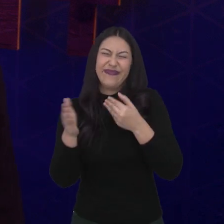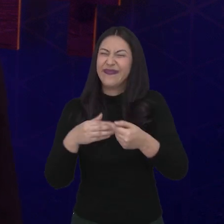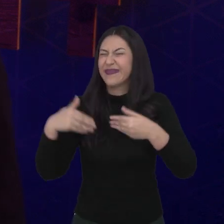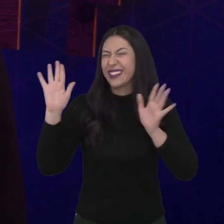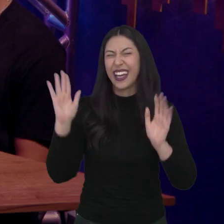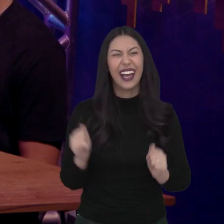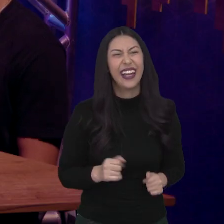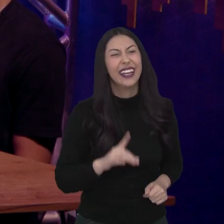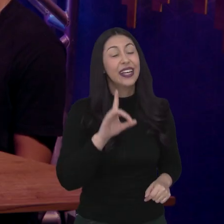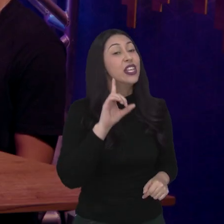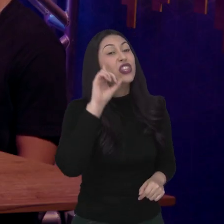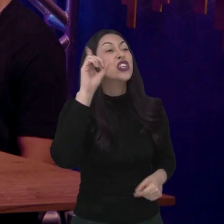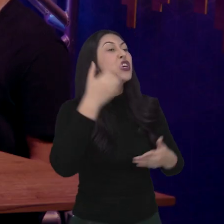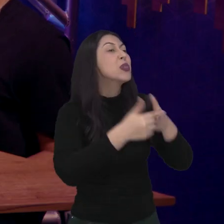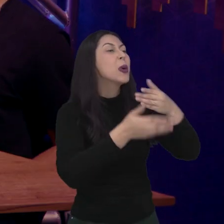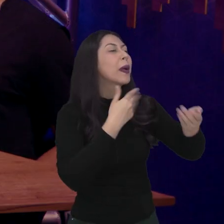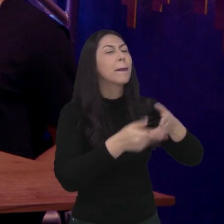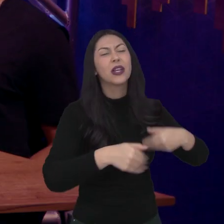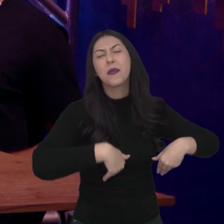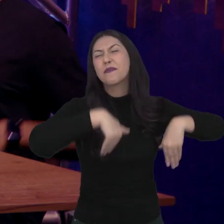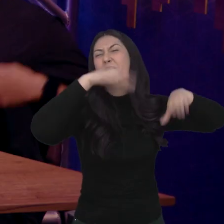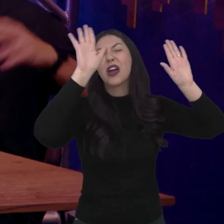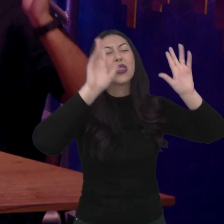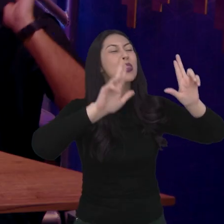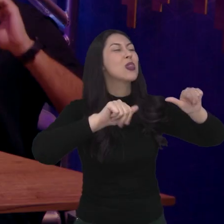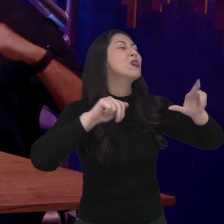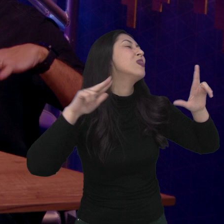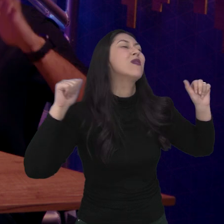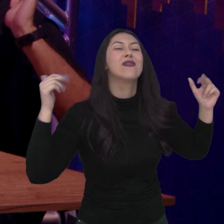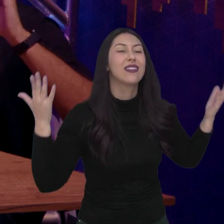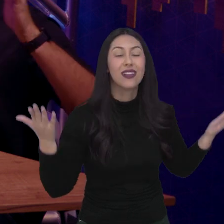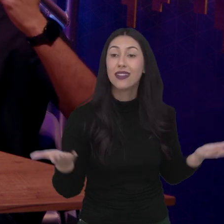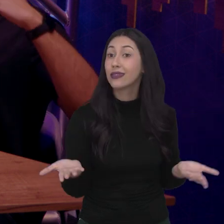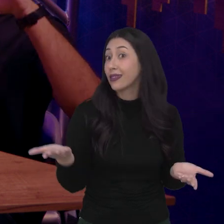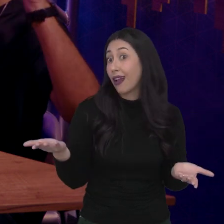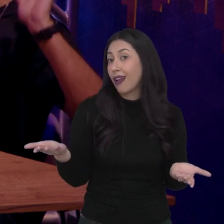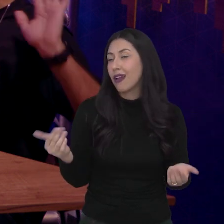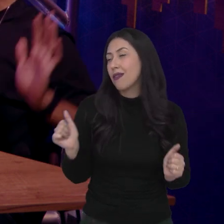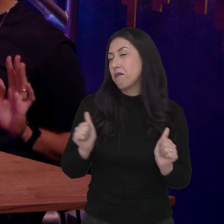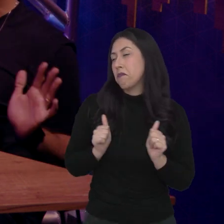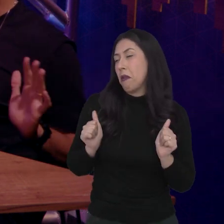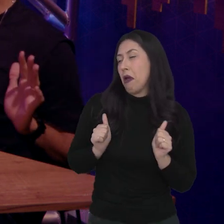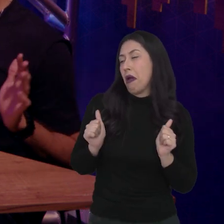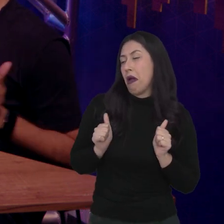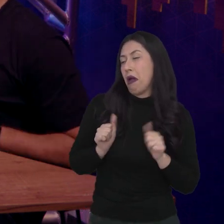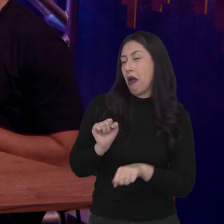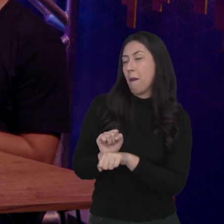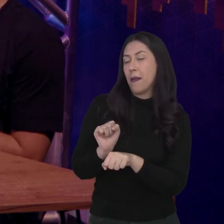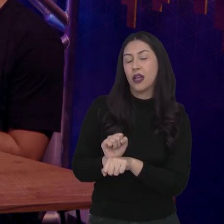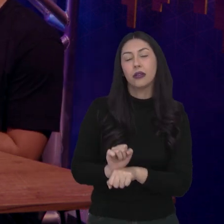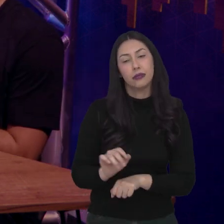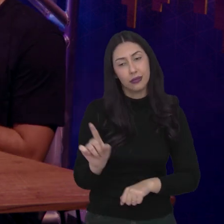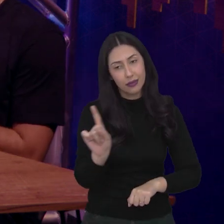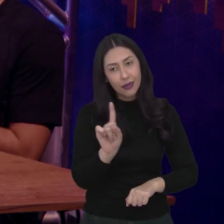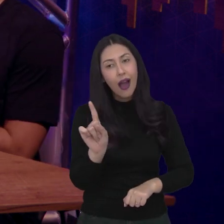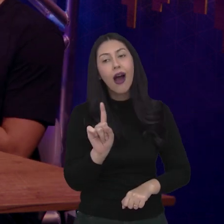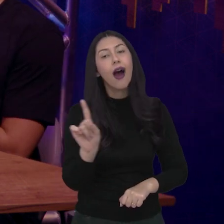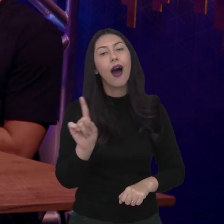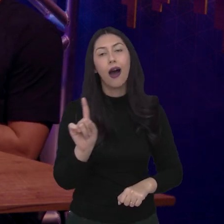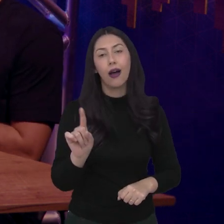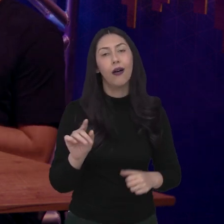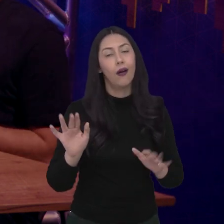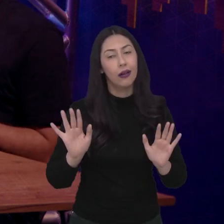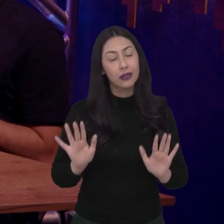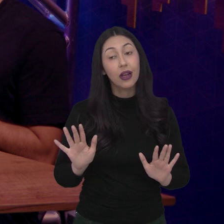quando vir a ideia para ela... Qualquer dia é dia nenhum. Qualquer hora a ideia vai vir e pronto, acabou. Uhum. Também não é assim. Quando